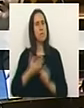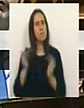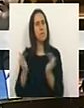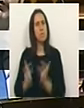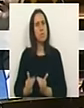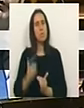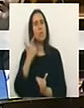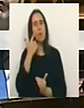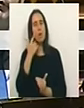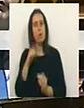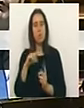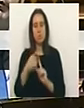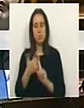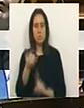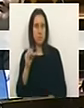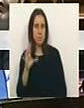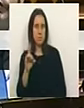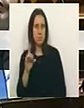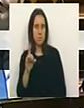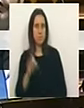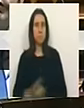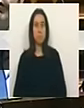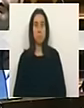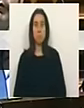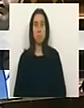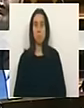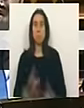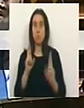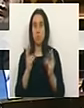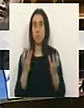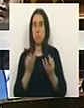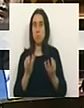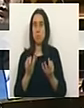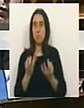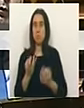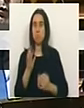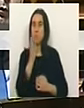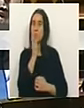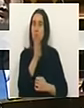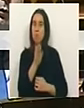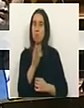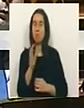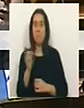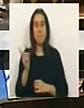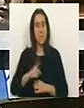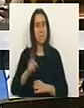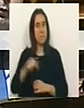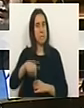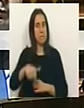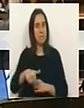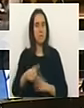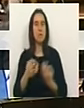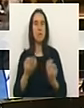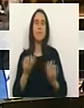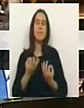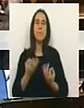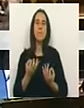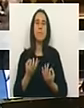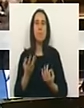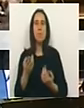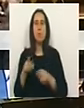em 2016. E eu espero que sim. Já disse aqui noutras ocasiões que, mesmo que